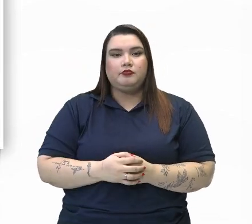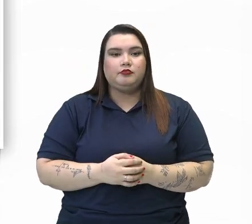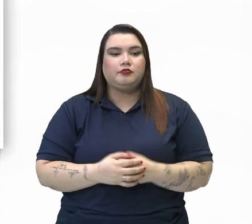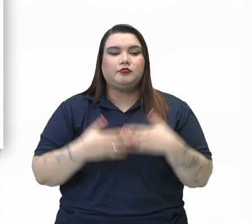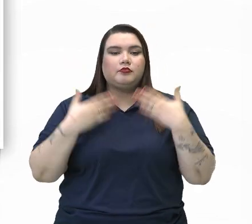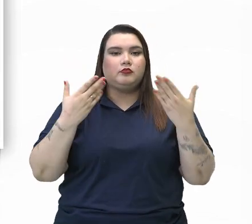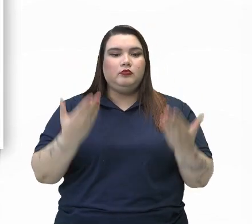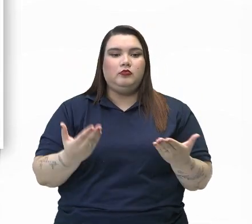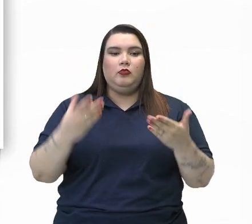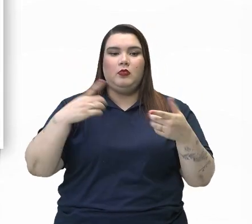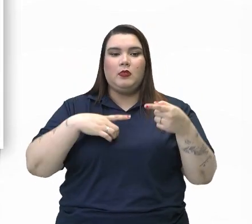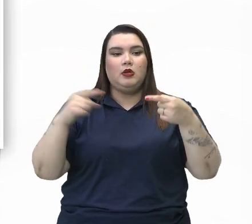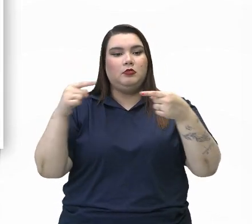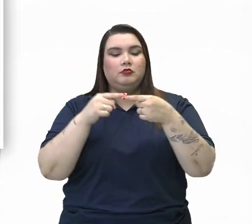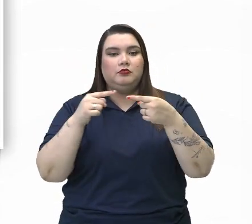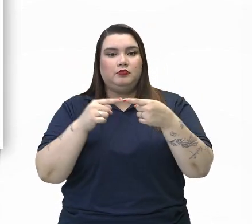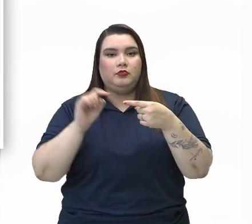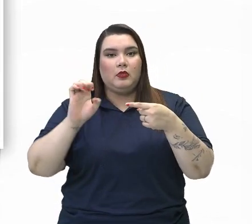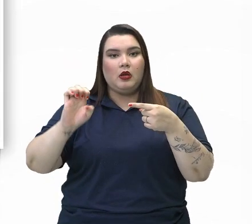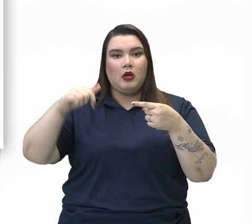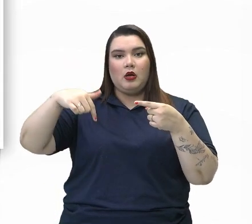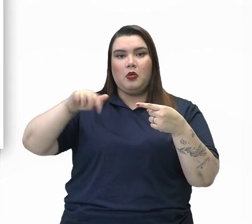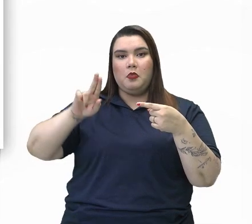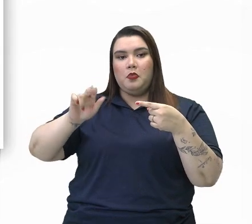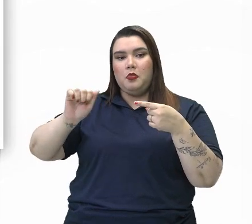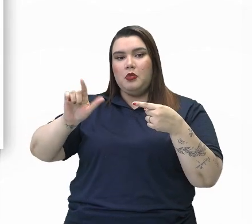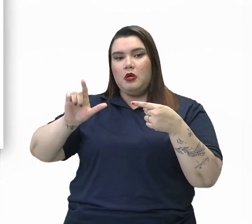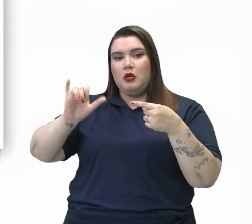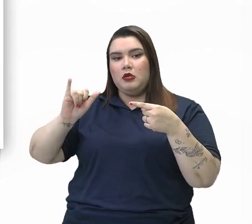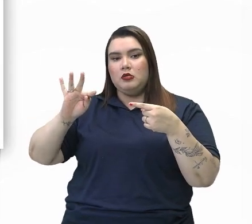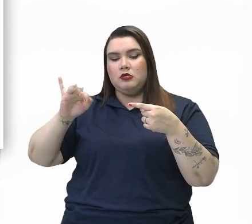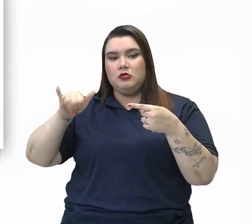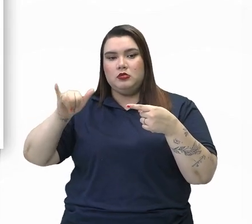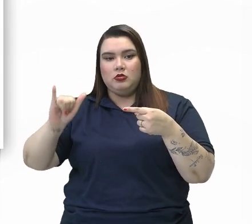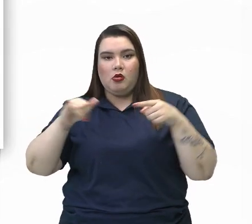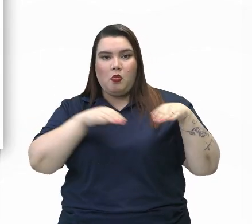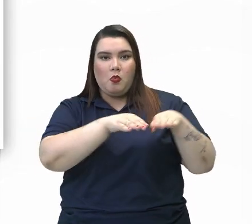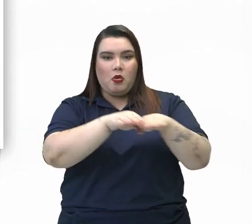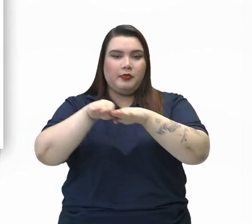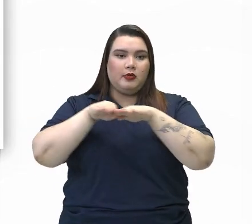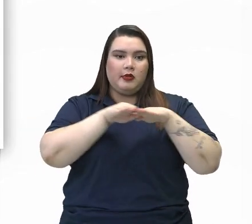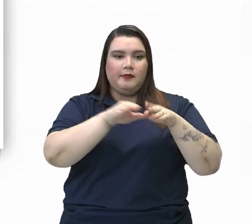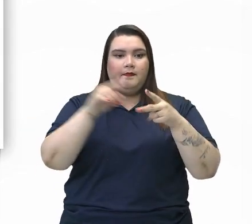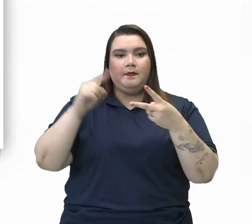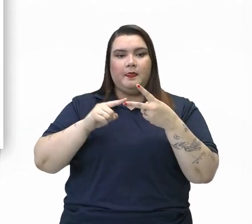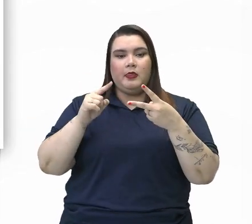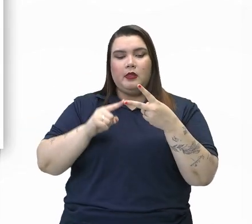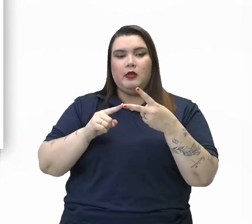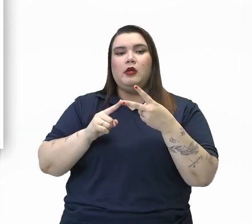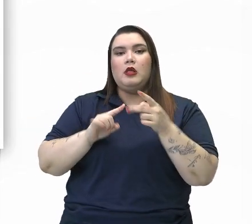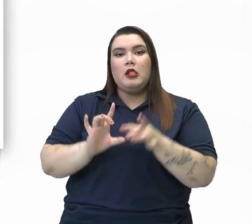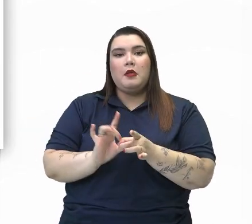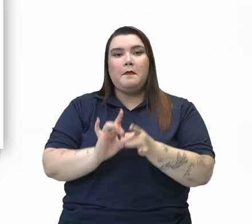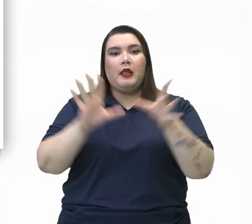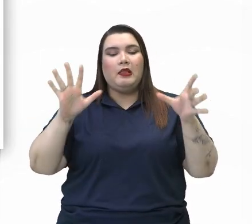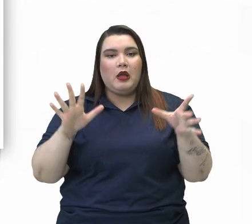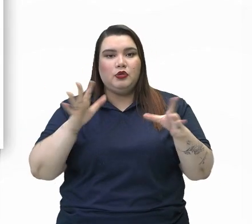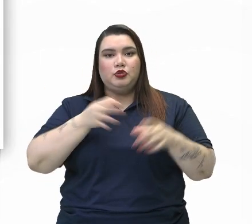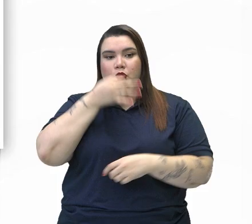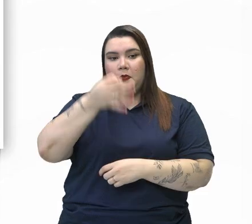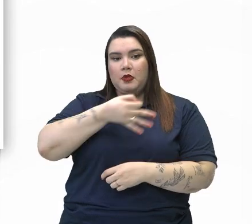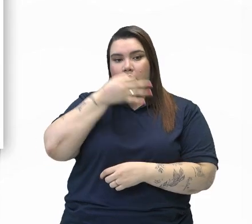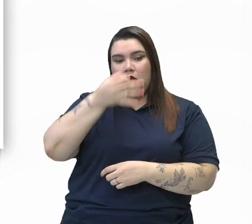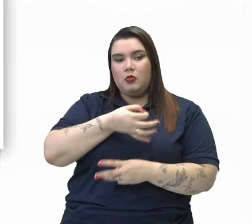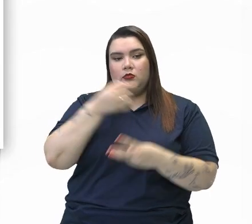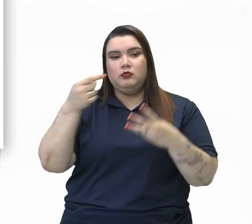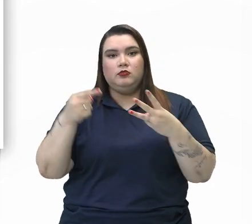direitos, nós temos equality, que é a igualdade, freedom of speech, liberdade de discurso, right